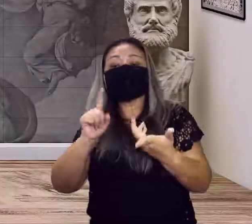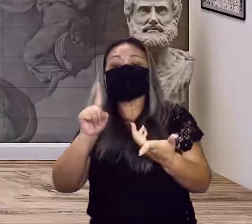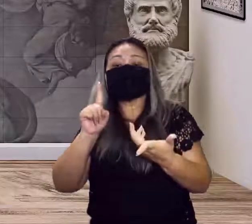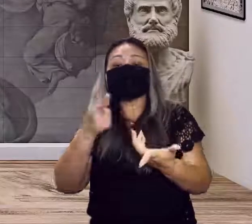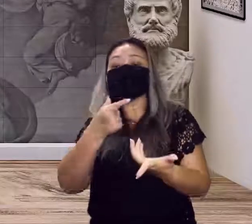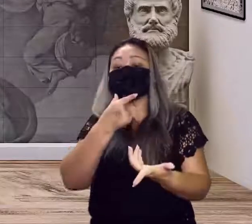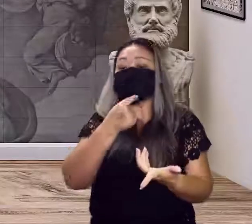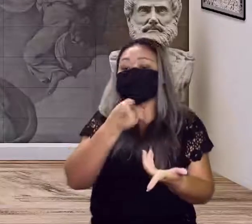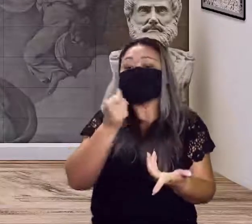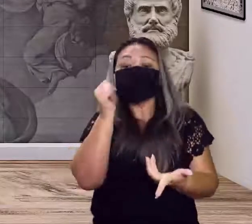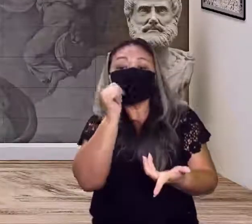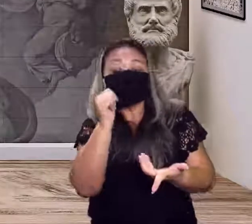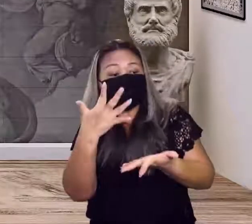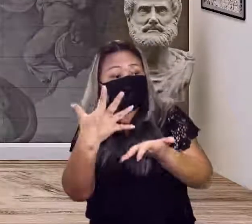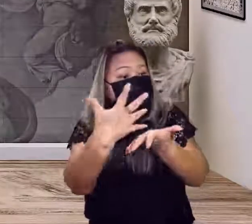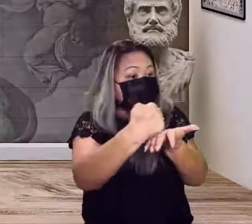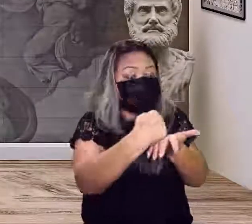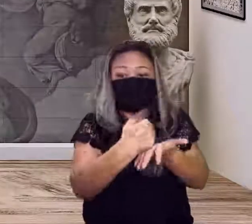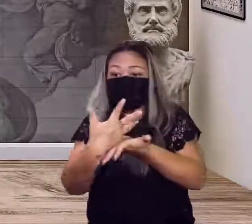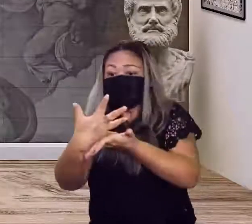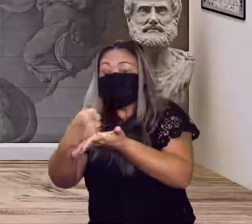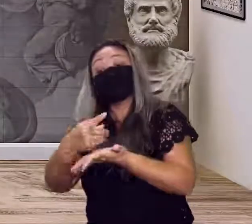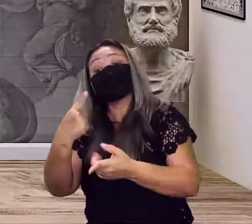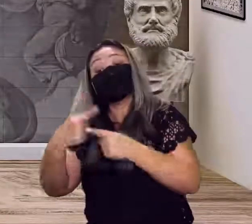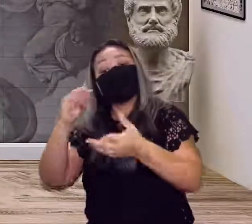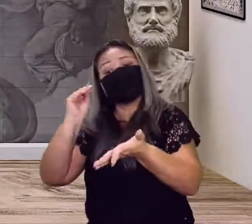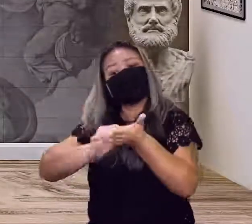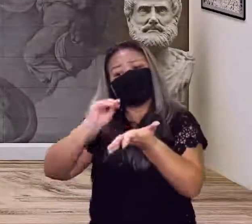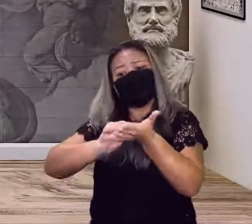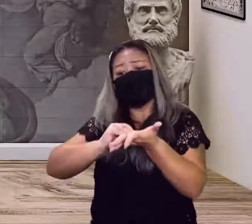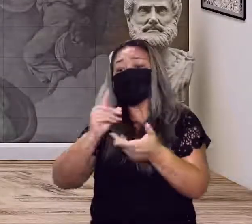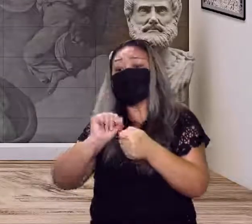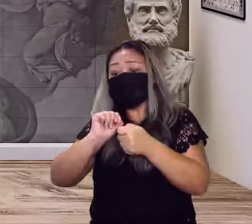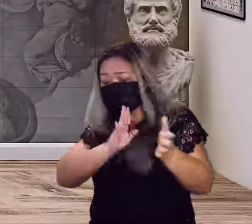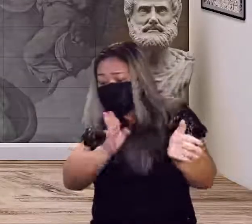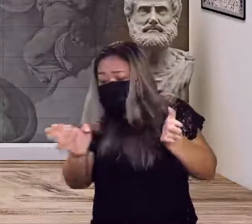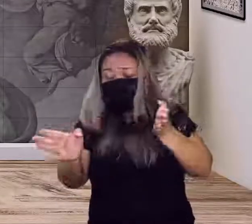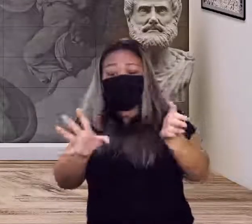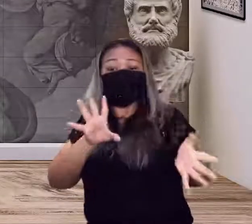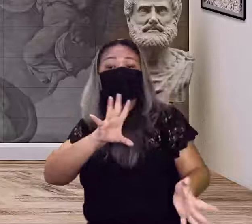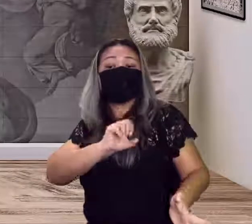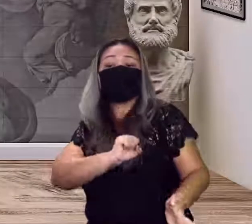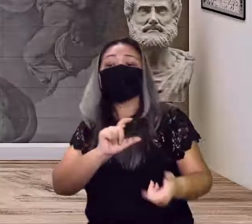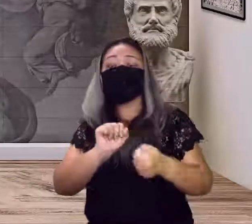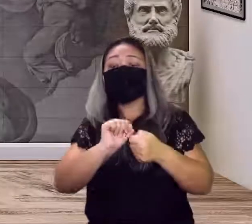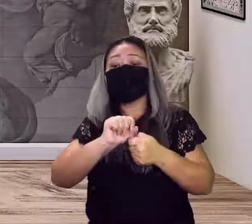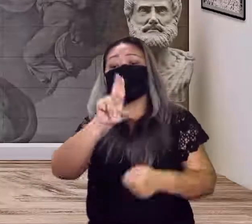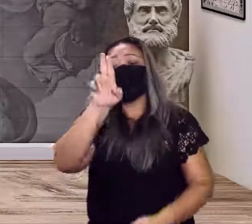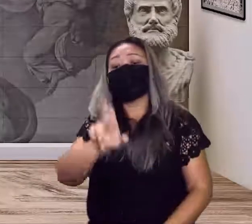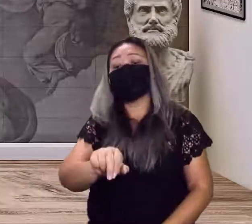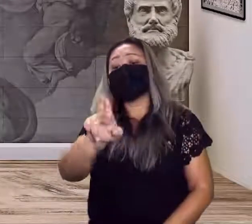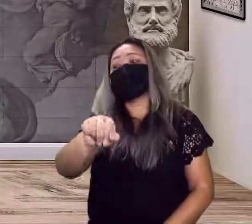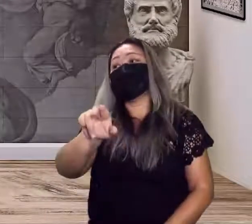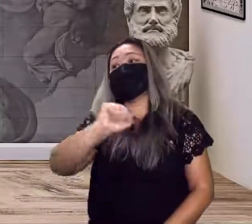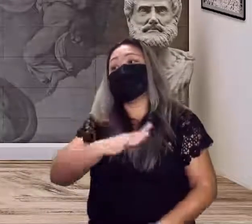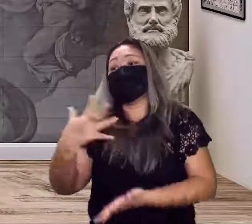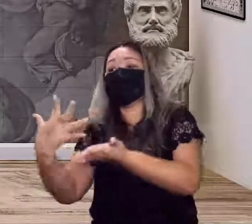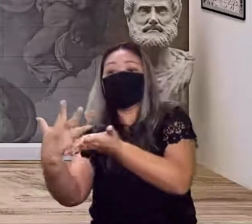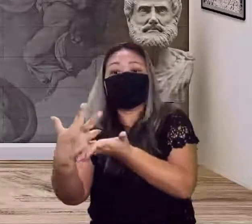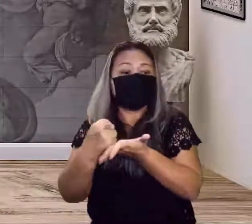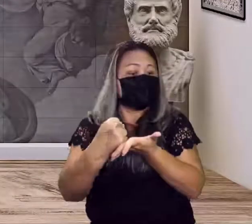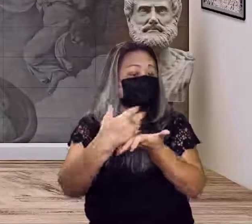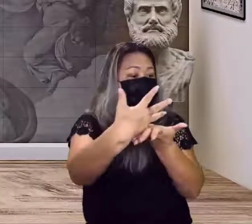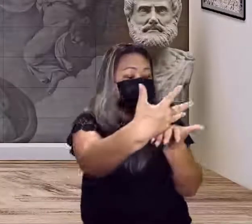ter posse do outro. Mas a falta e a carência, o amor está no meio. Então é necessário, nunca tenha a posse do